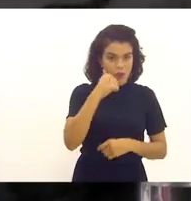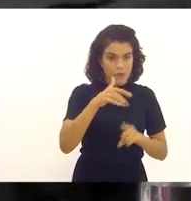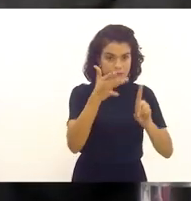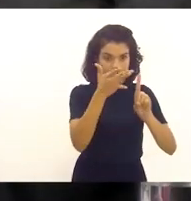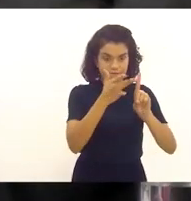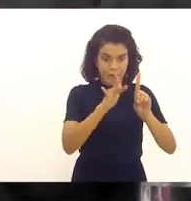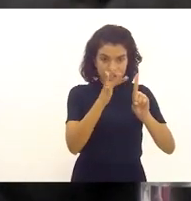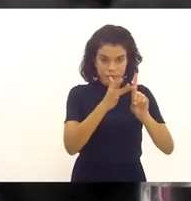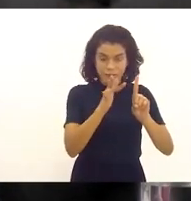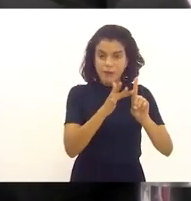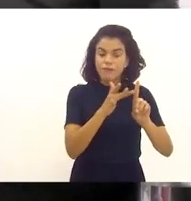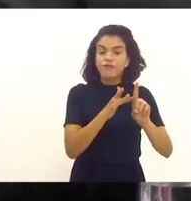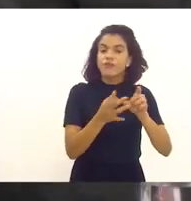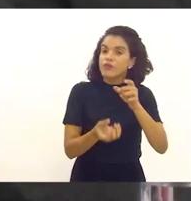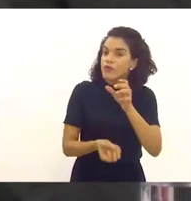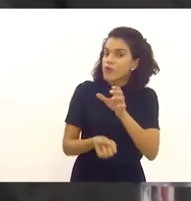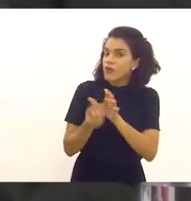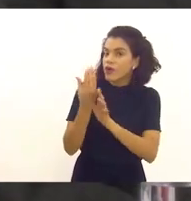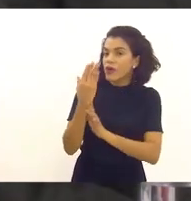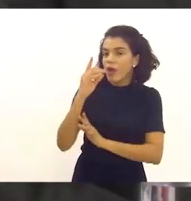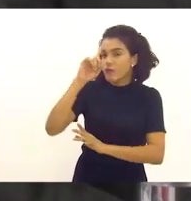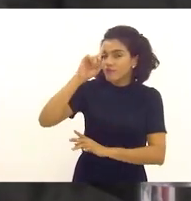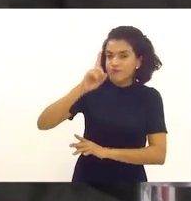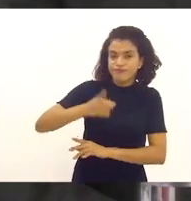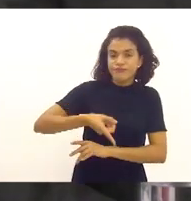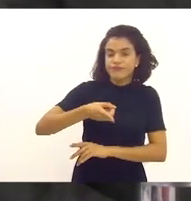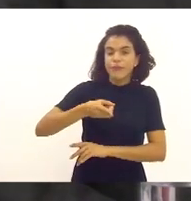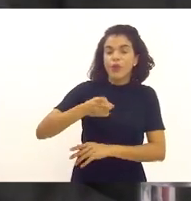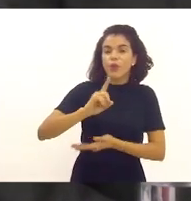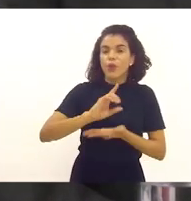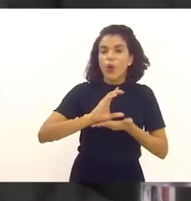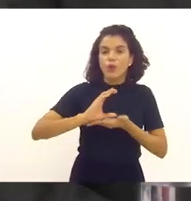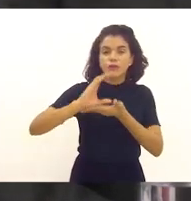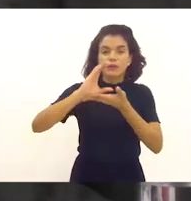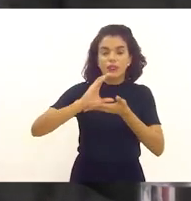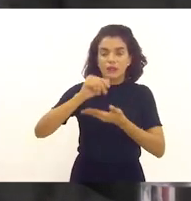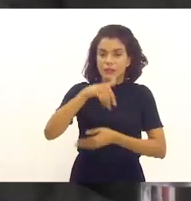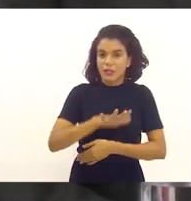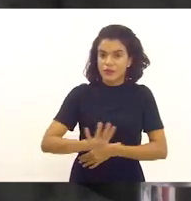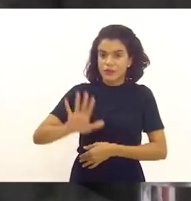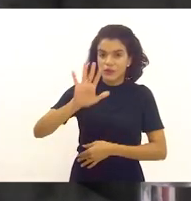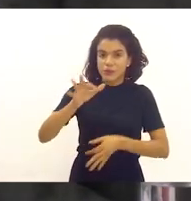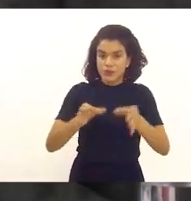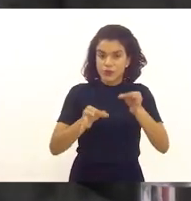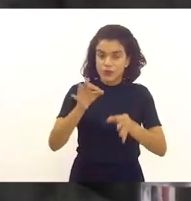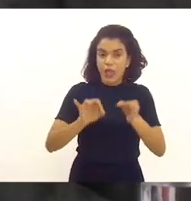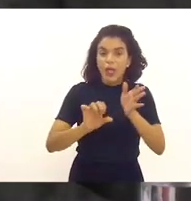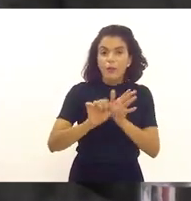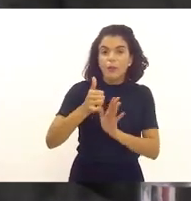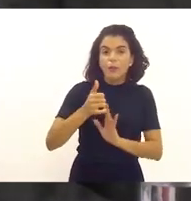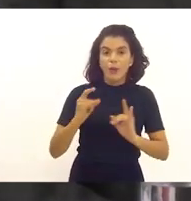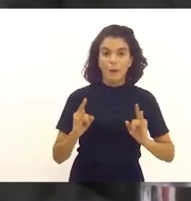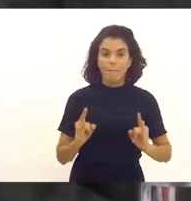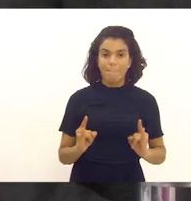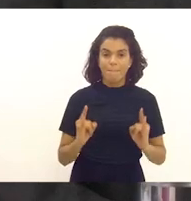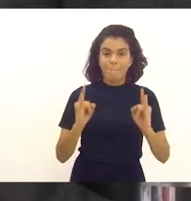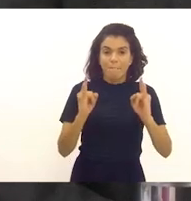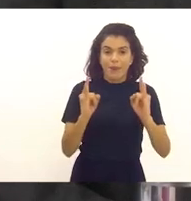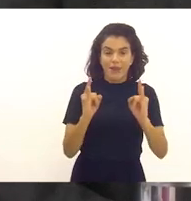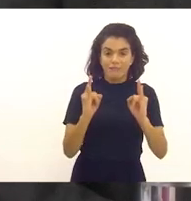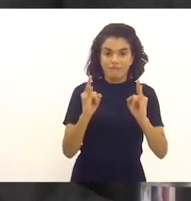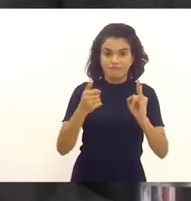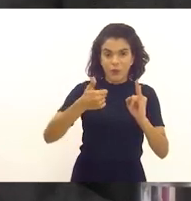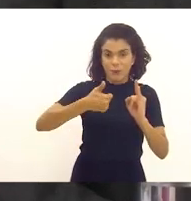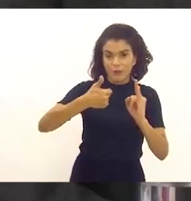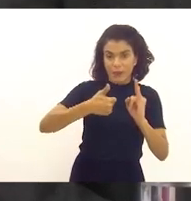que foi criado por determinação do Conselho Nacional de Justiça ele fica no primeiro andar do tribunal Esse é